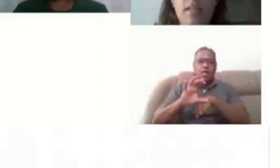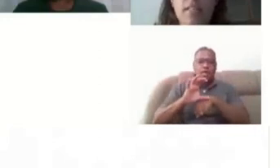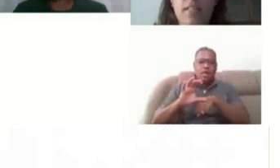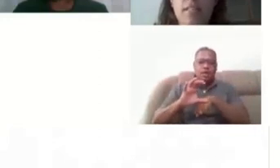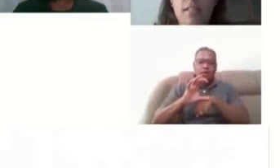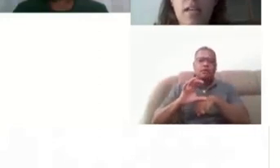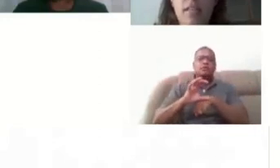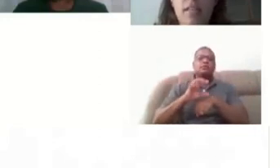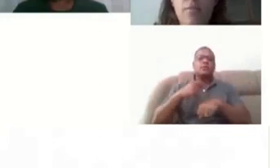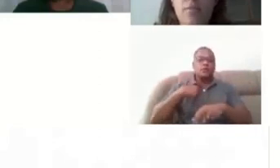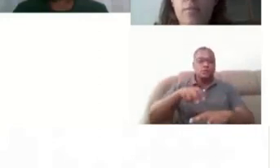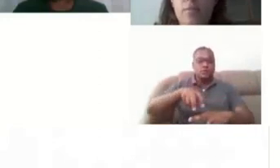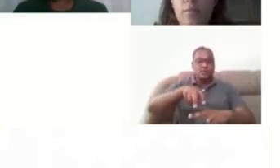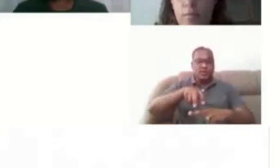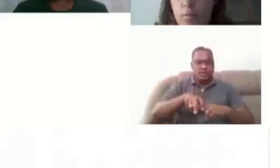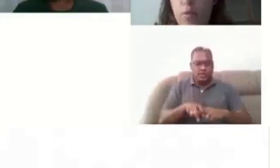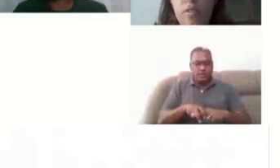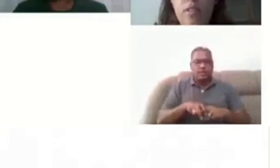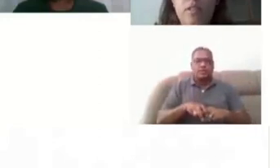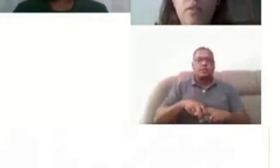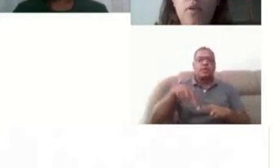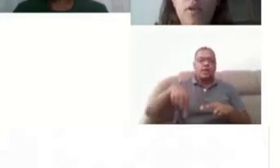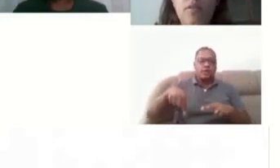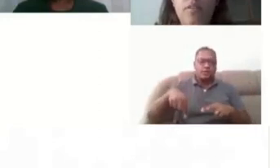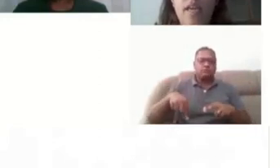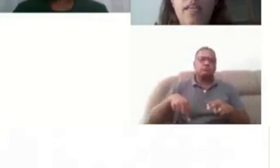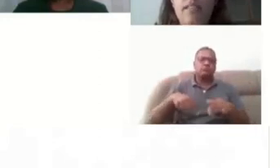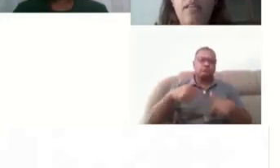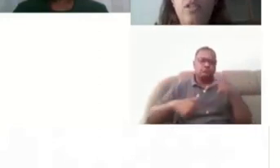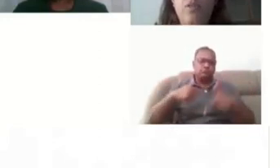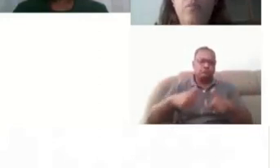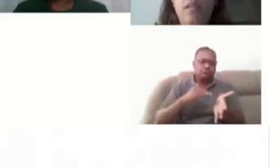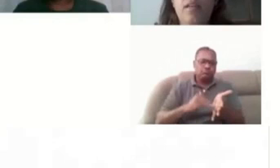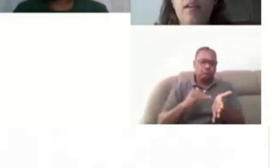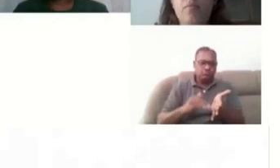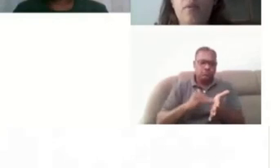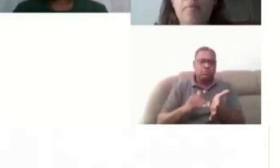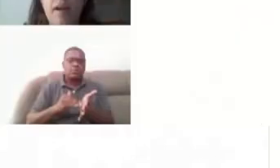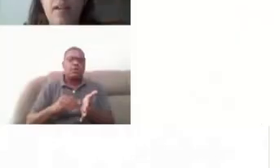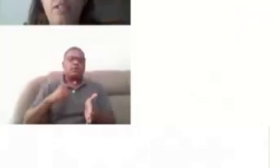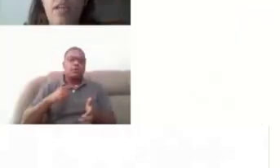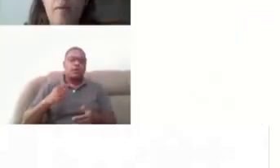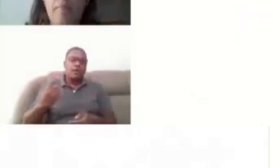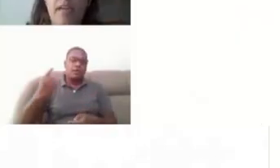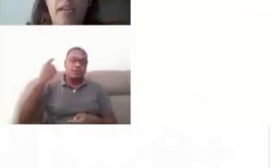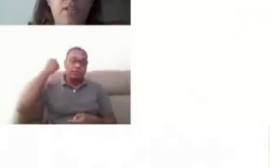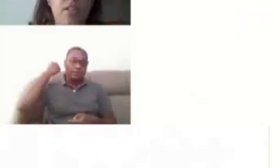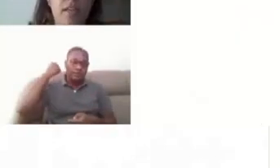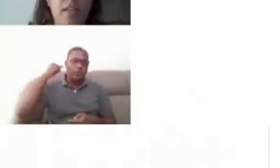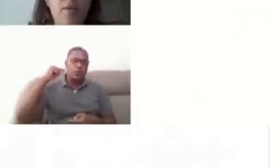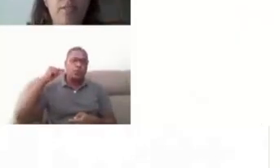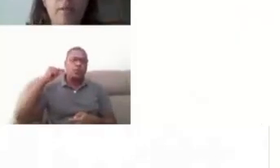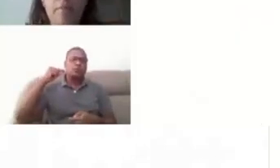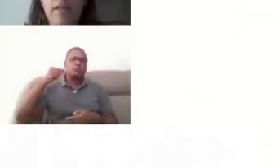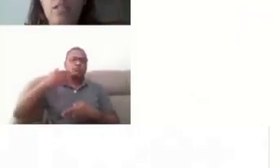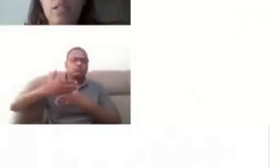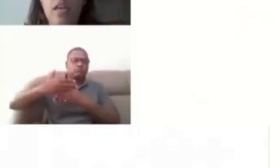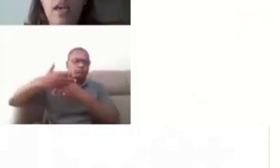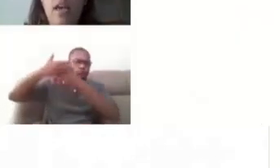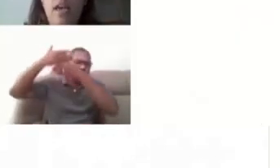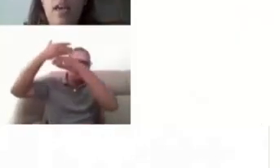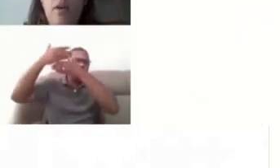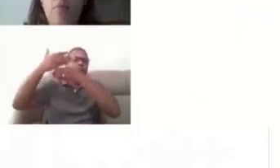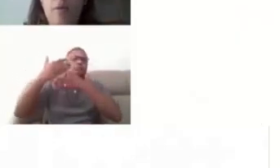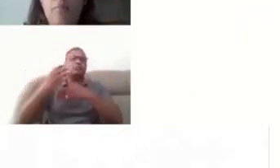sentada aqui no meu escritório, né? E atrás de mim, uma parte é a parede, né? E a outra parte